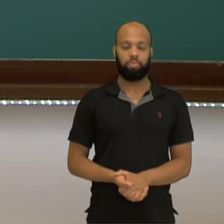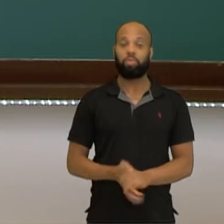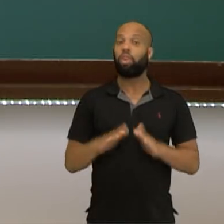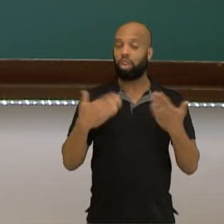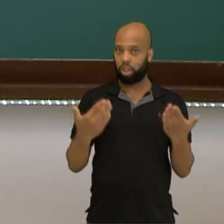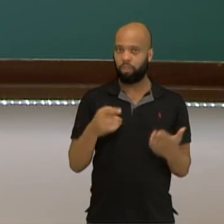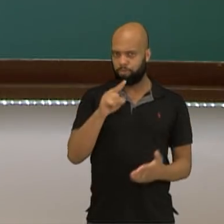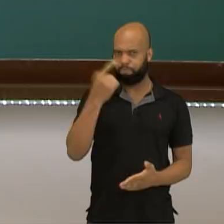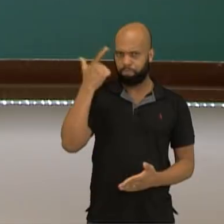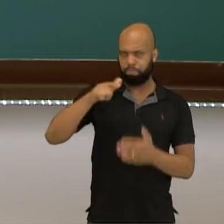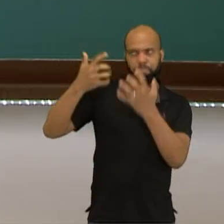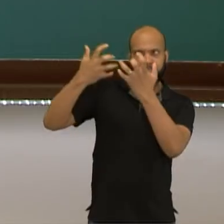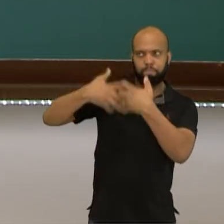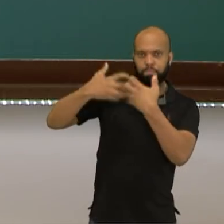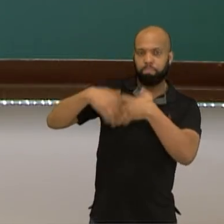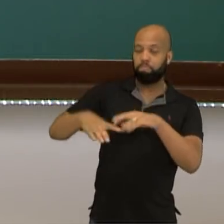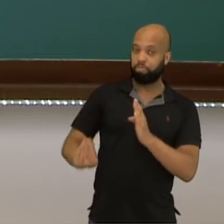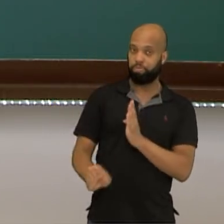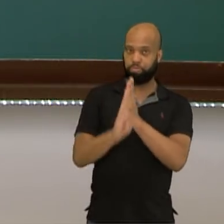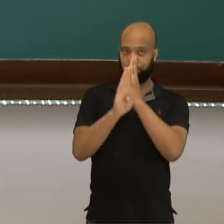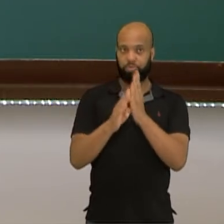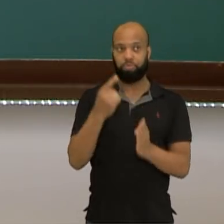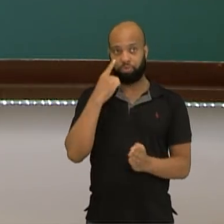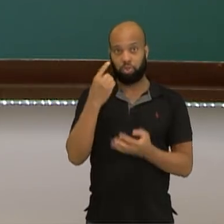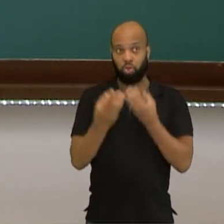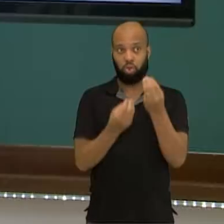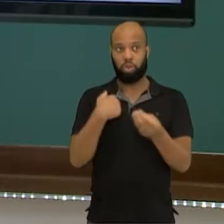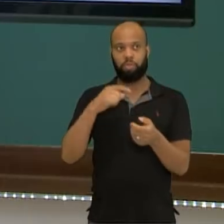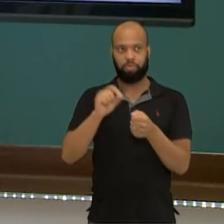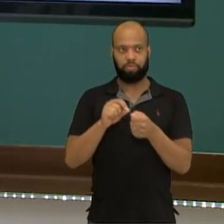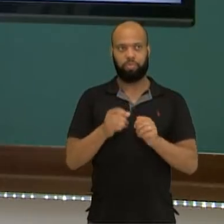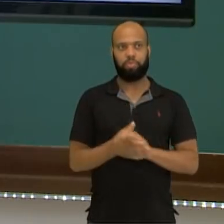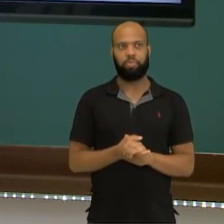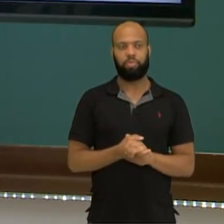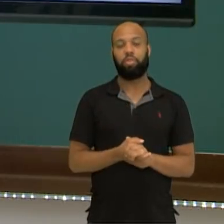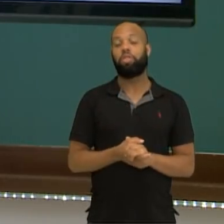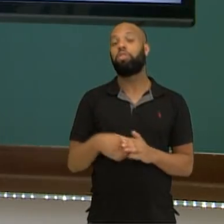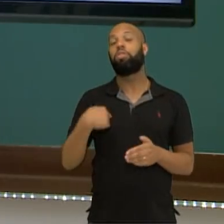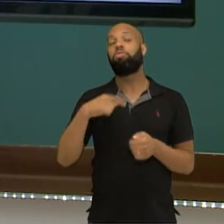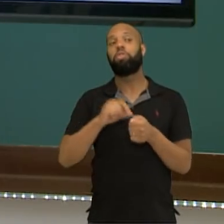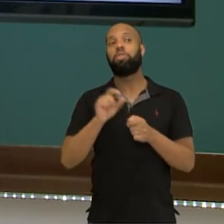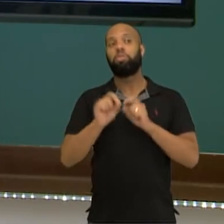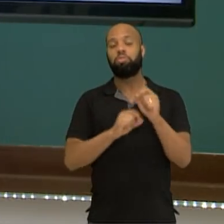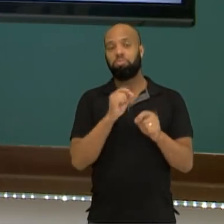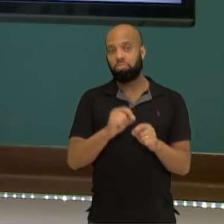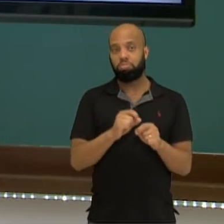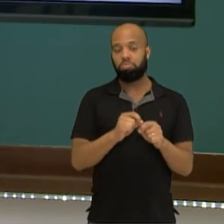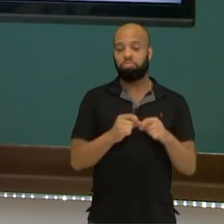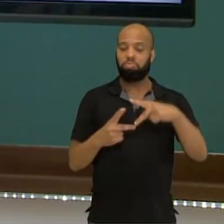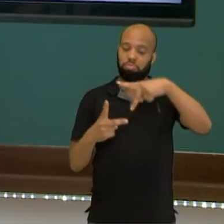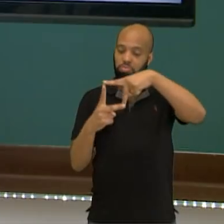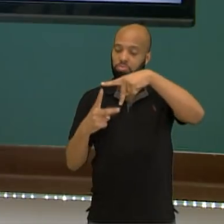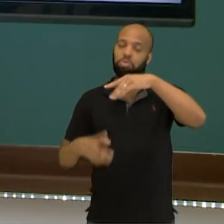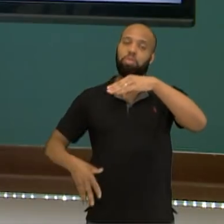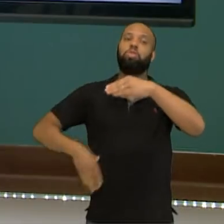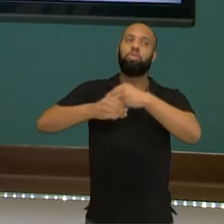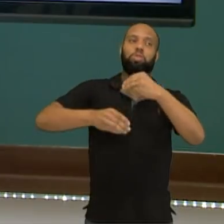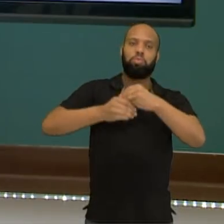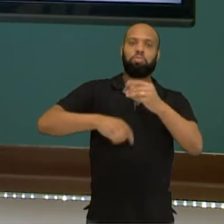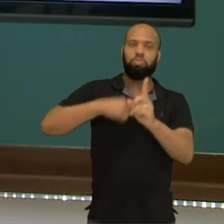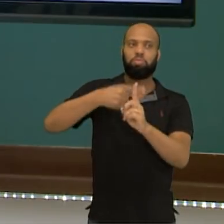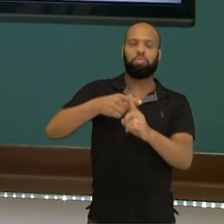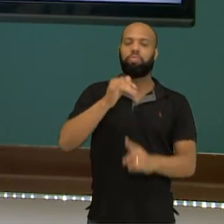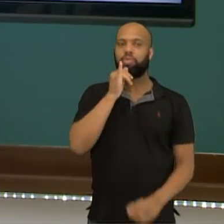E aí, conseguiram descobrir? Vamos ver como que a prof fez aqui. O que eu fiz? Eu fui acrescentando quadradinhos. Com